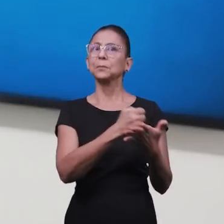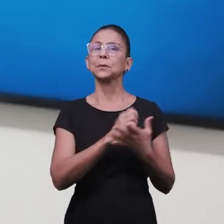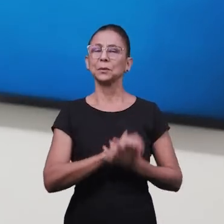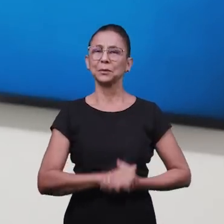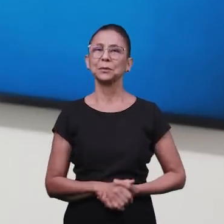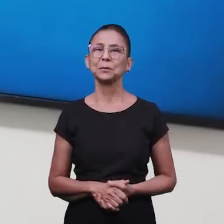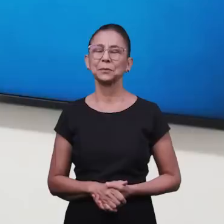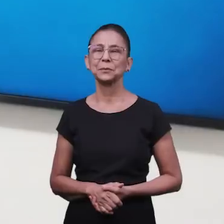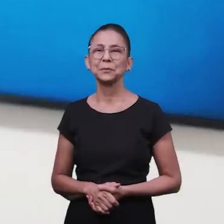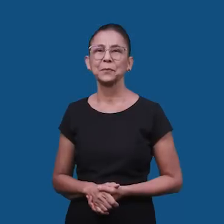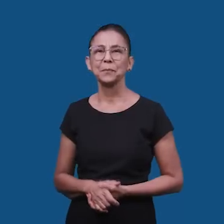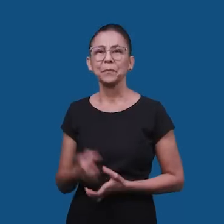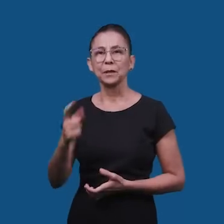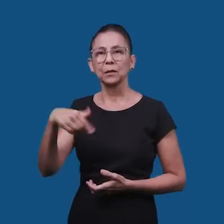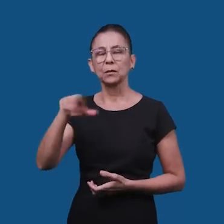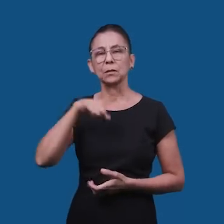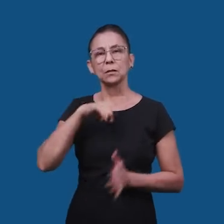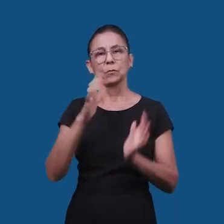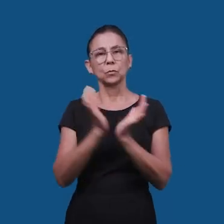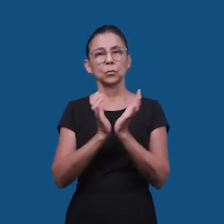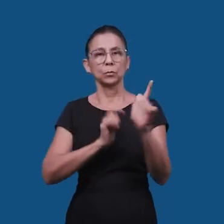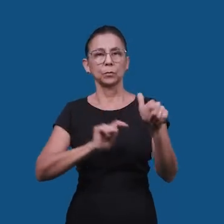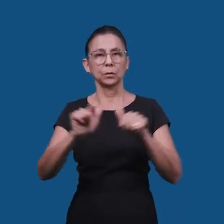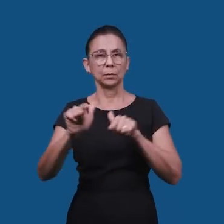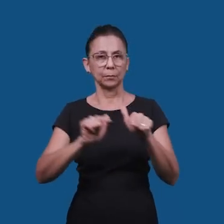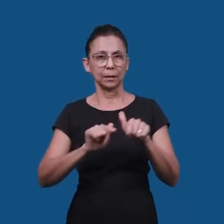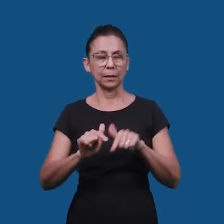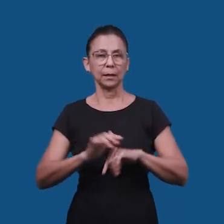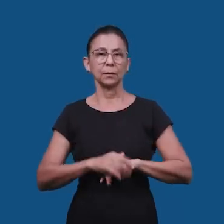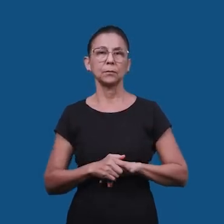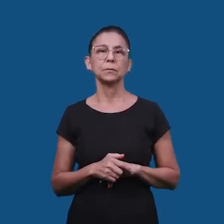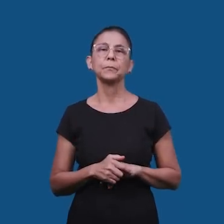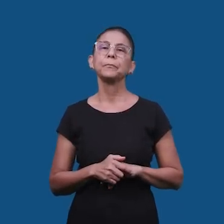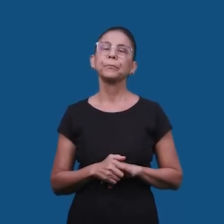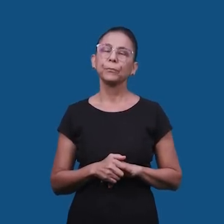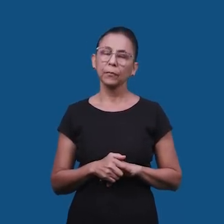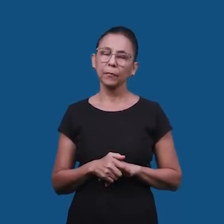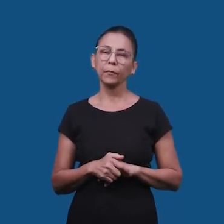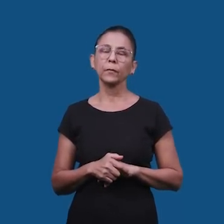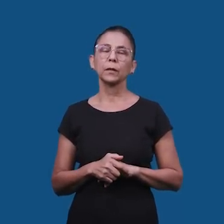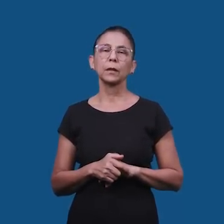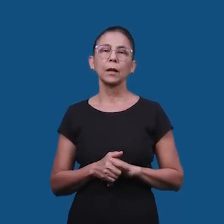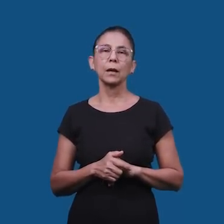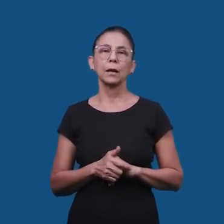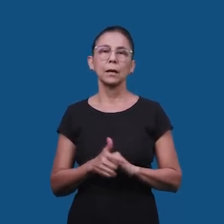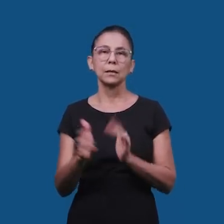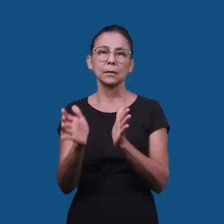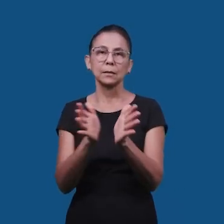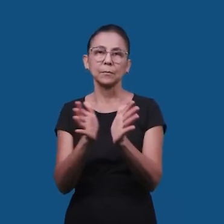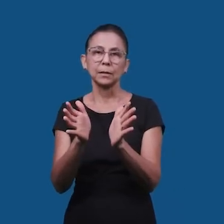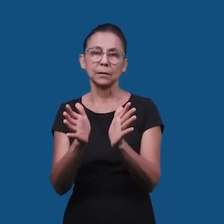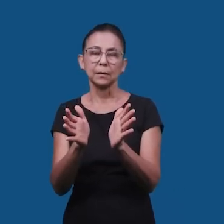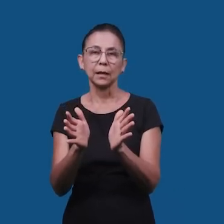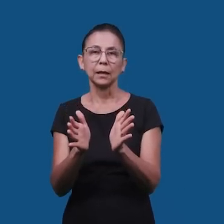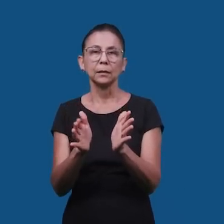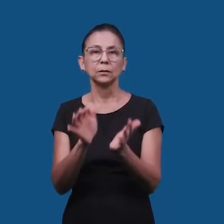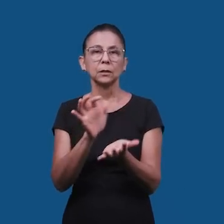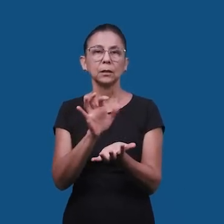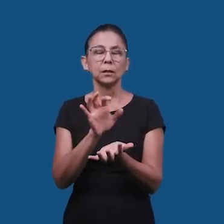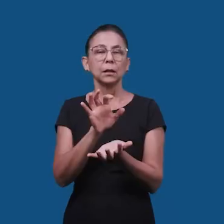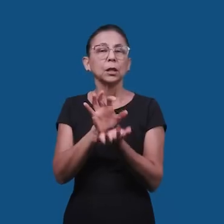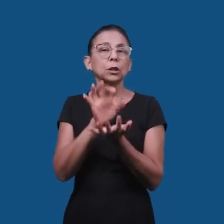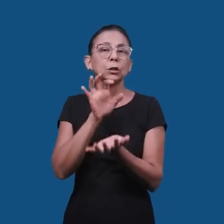estamos, temos um grupo de trabalho, né, de acessibilidade a idosos na Igreja Cristã Maranata. Nós estamos à